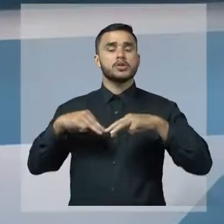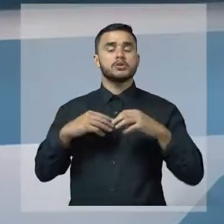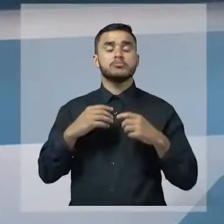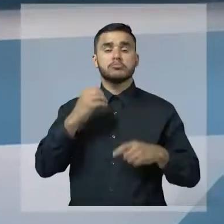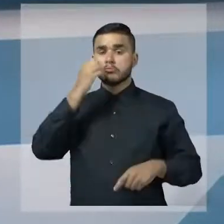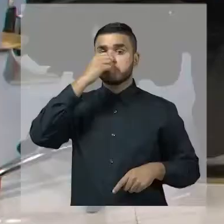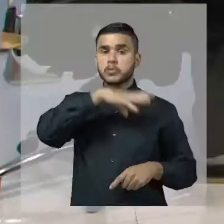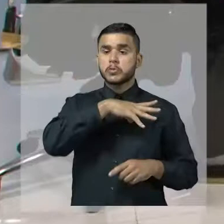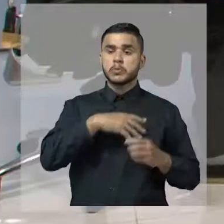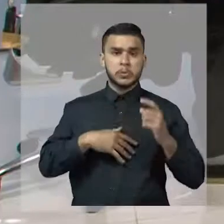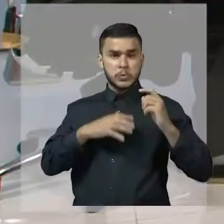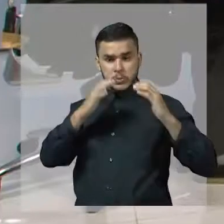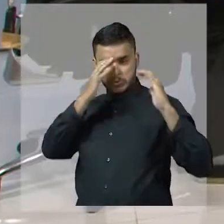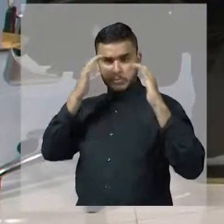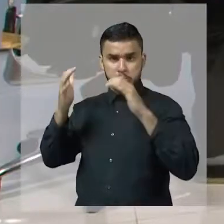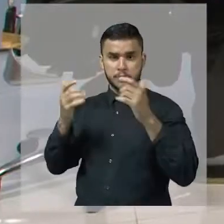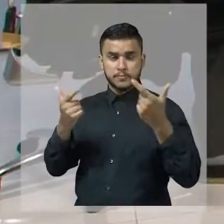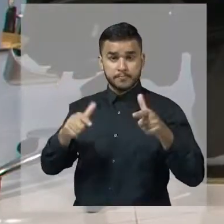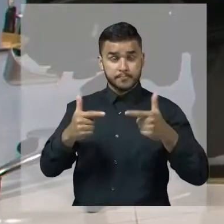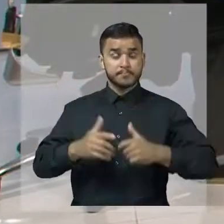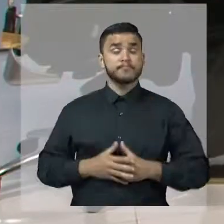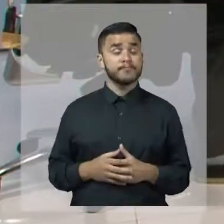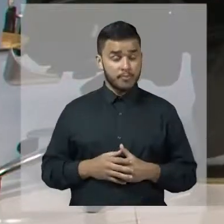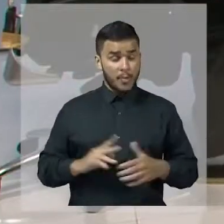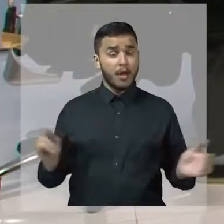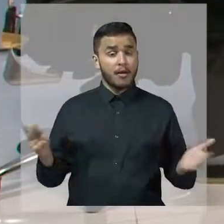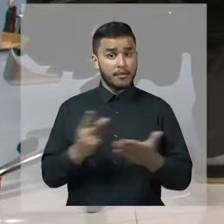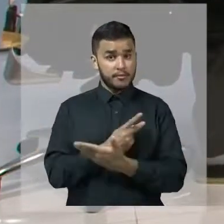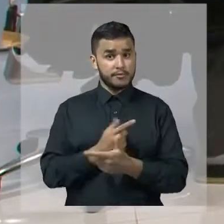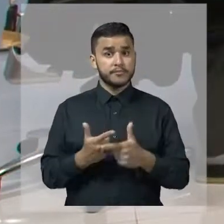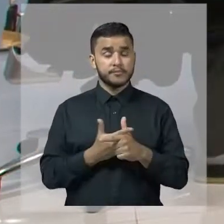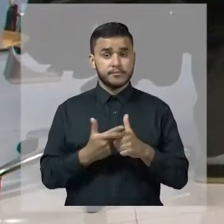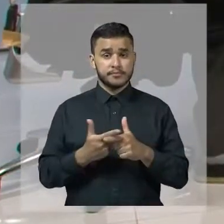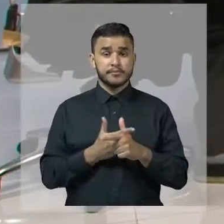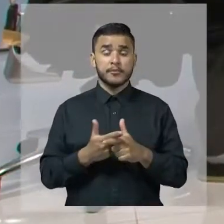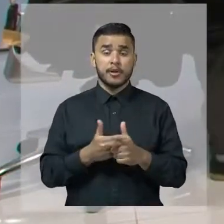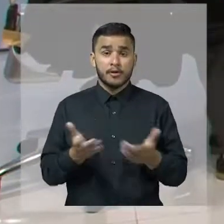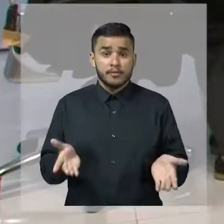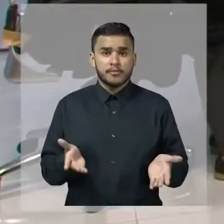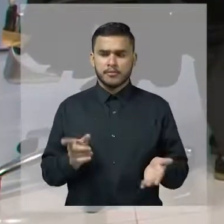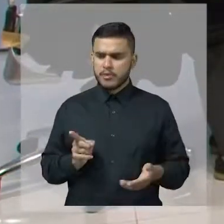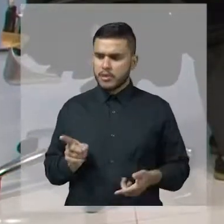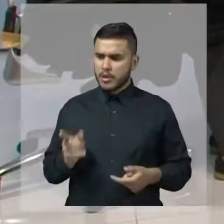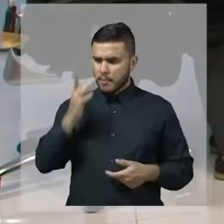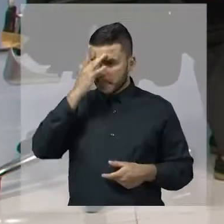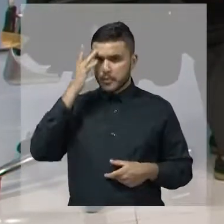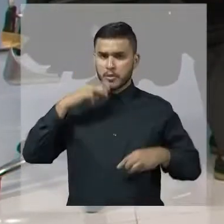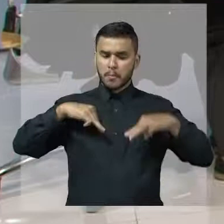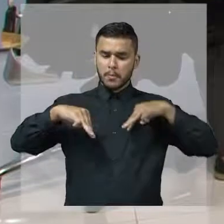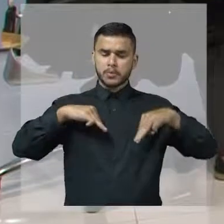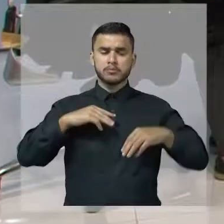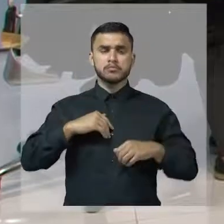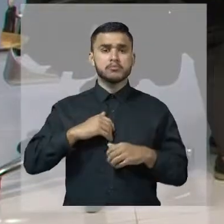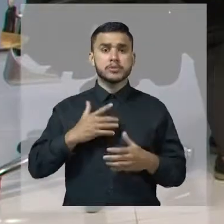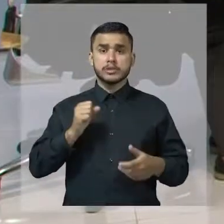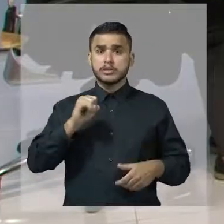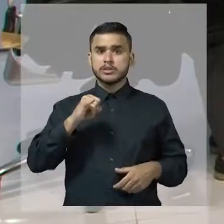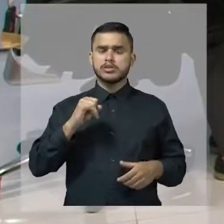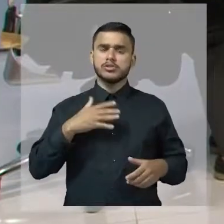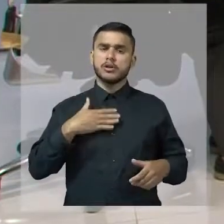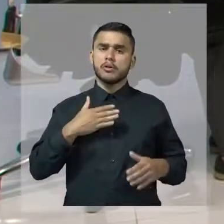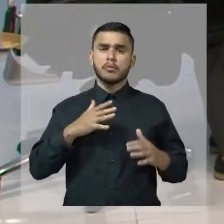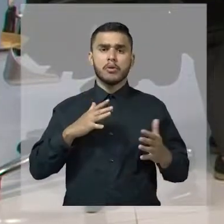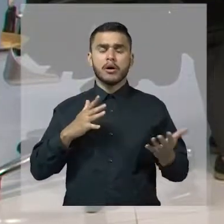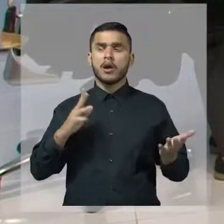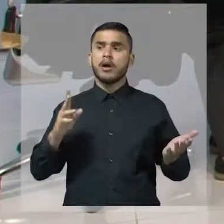Brasil e fora do Brasil. Uma autoridade da justiça brasileira, vista em qualquer local hoje, já foi